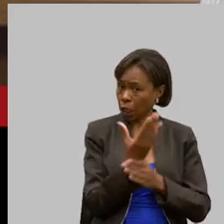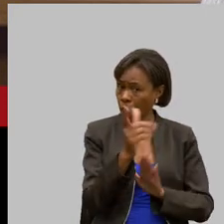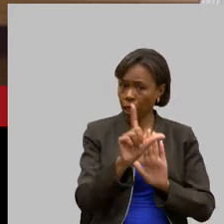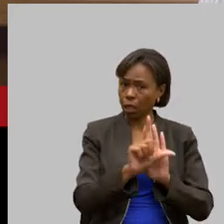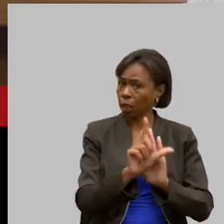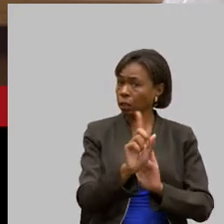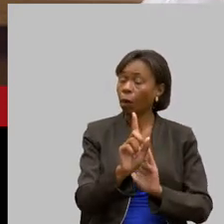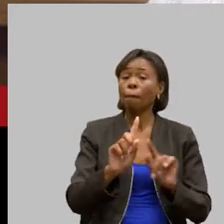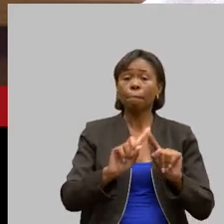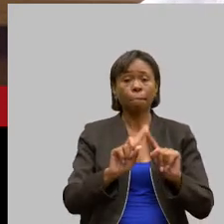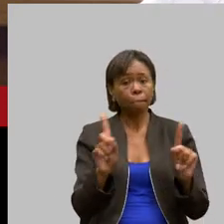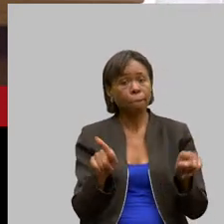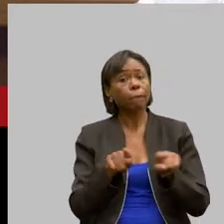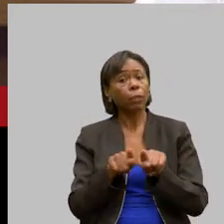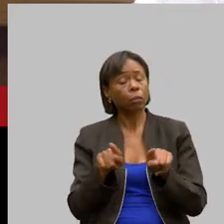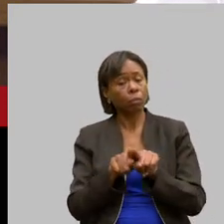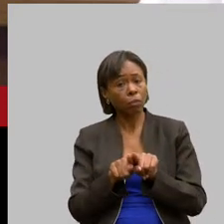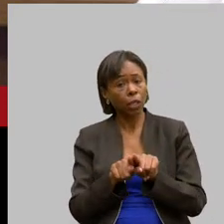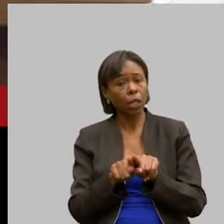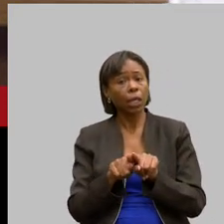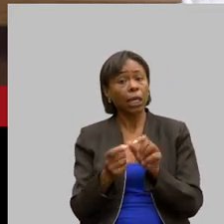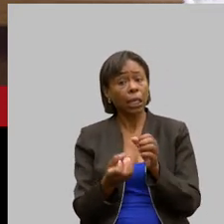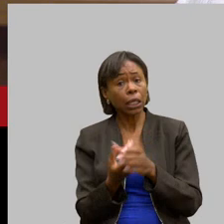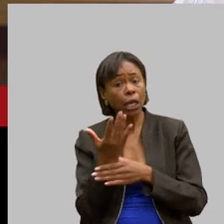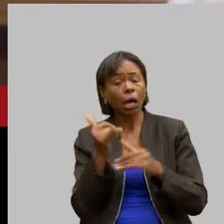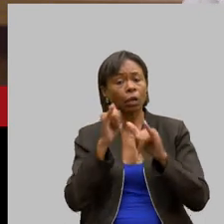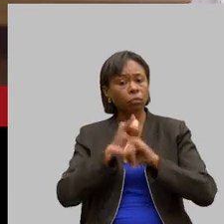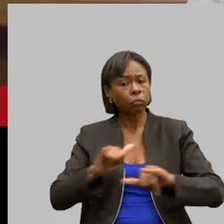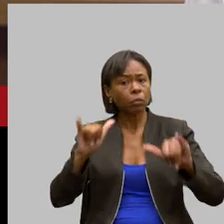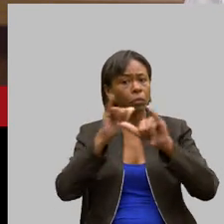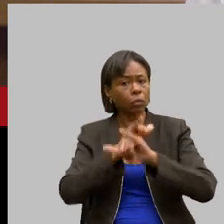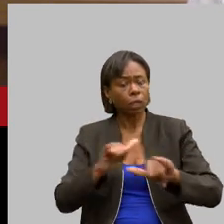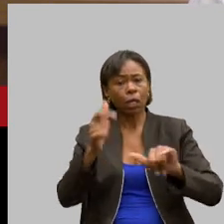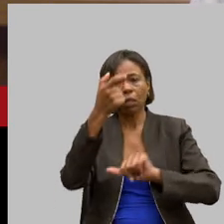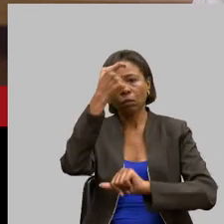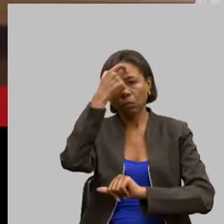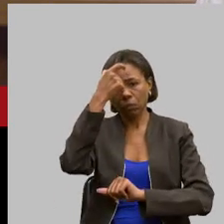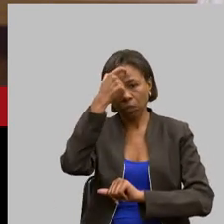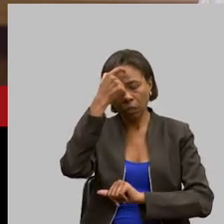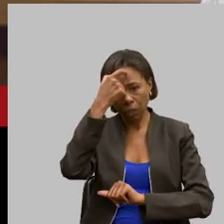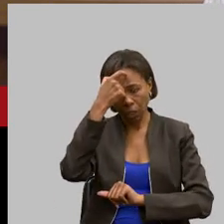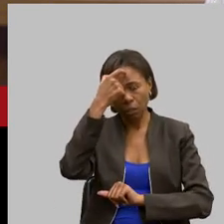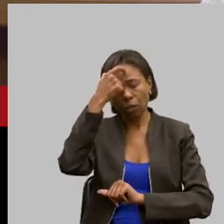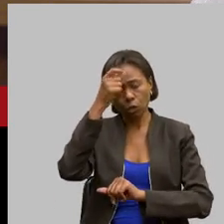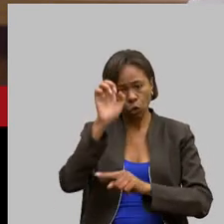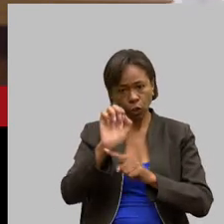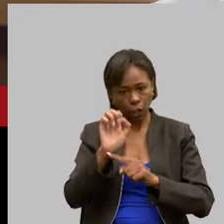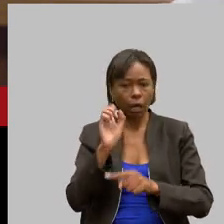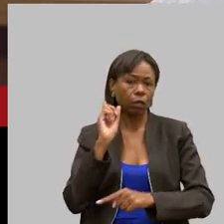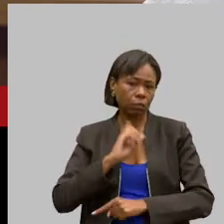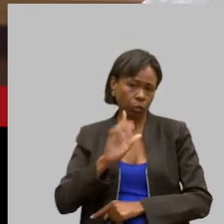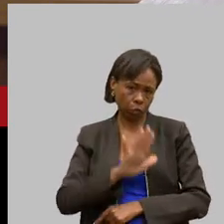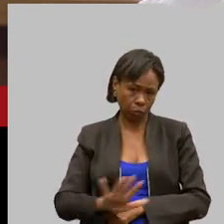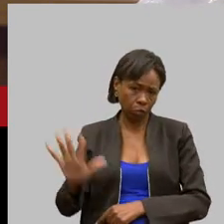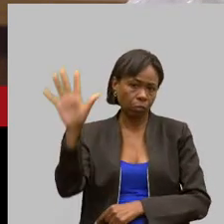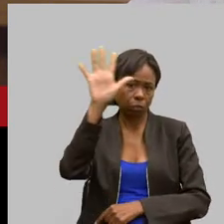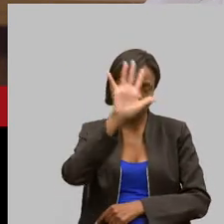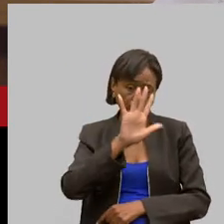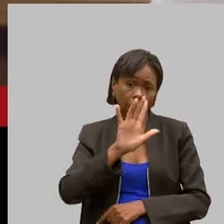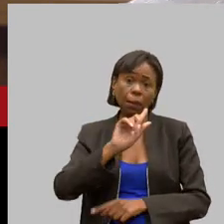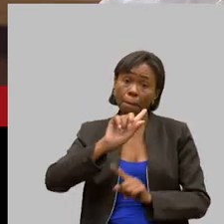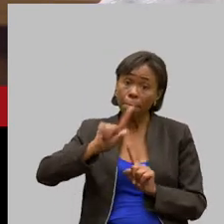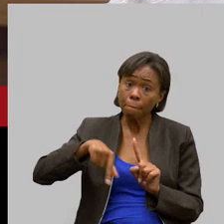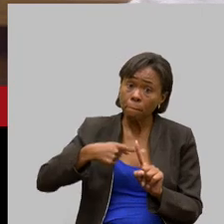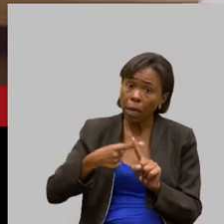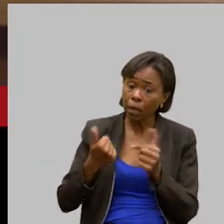mas também com relação a campanhas constantes de conscientização por todo o estado e também de Apoio